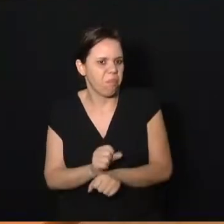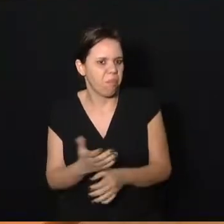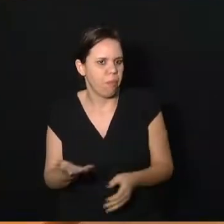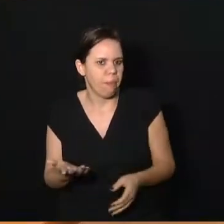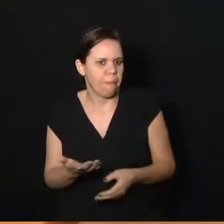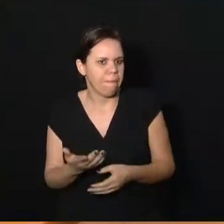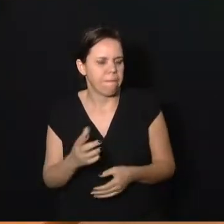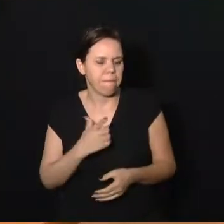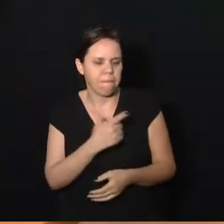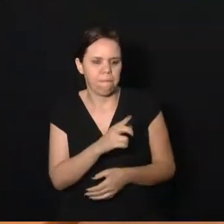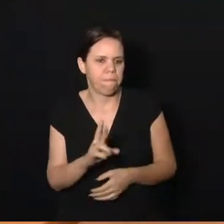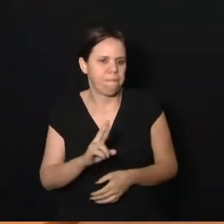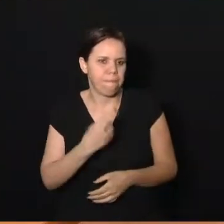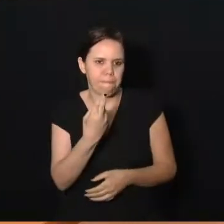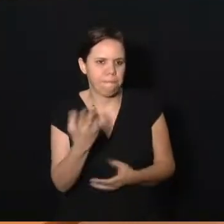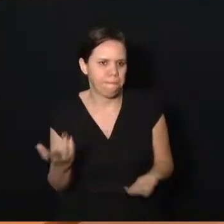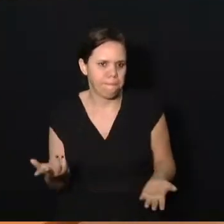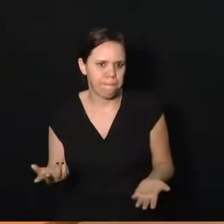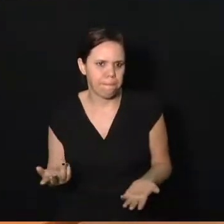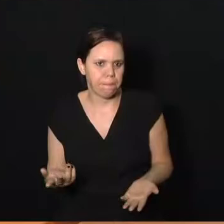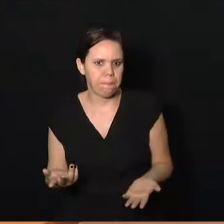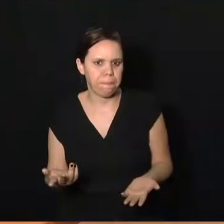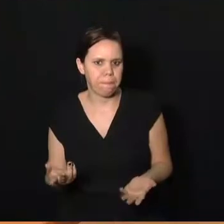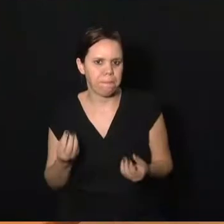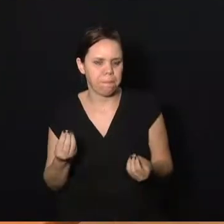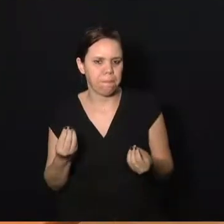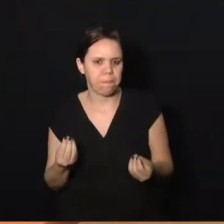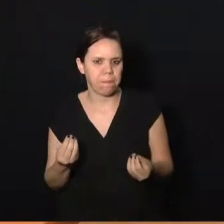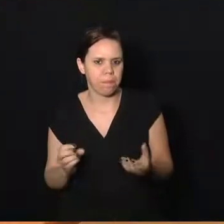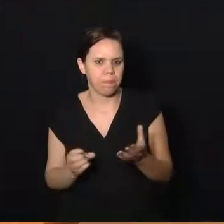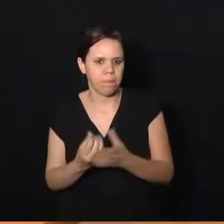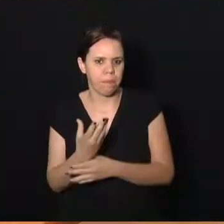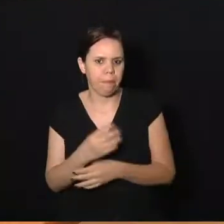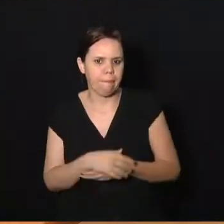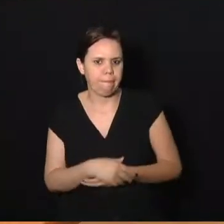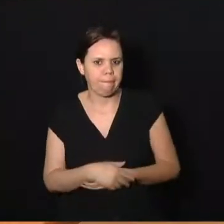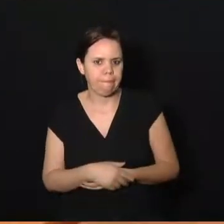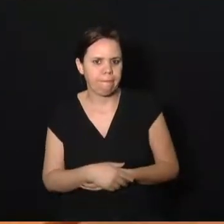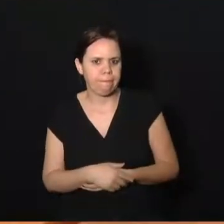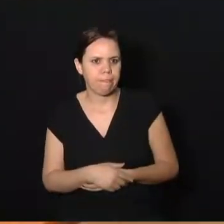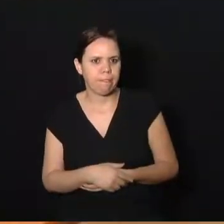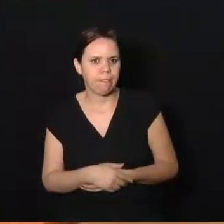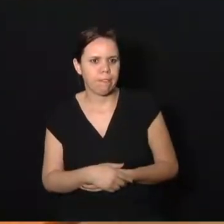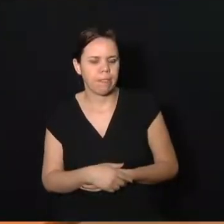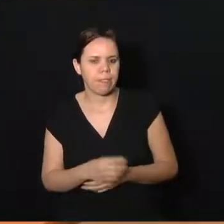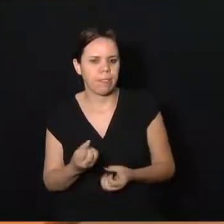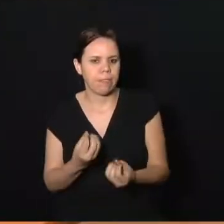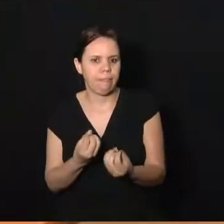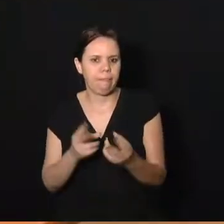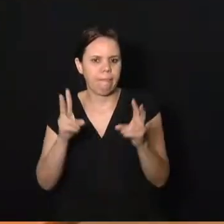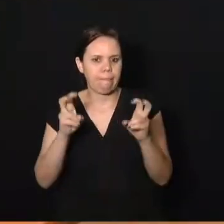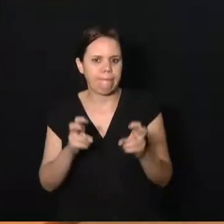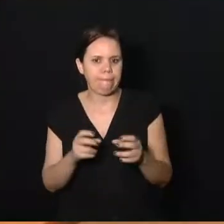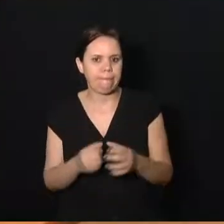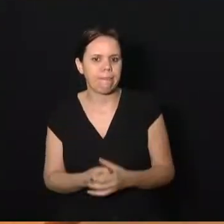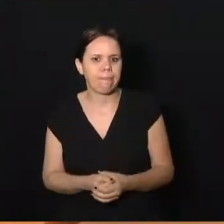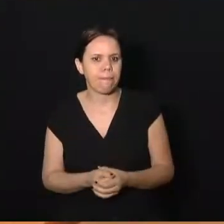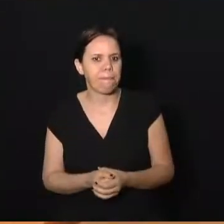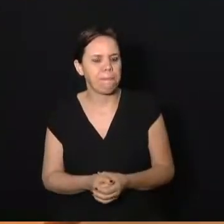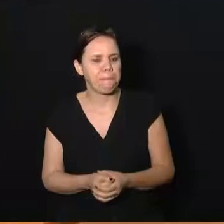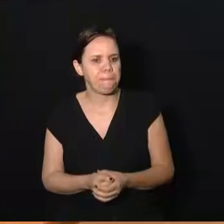eu não tive mais notícias de como isso está ocorrendo. Eu não sei se vocês também têm informação sobre isso, porque eu acho que